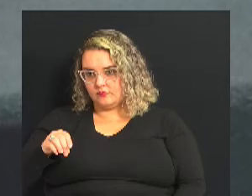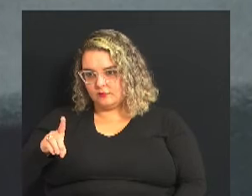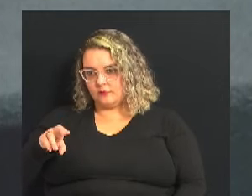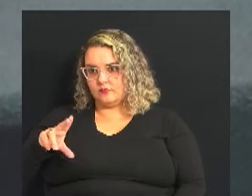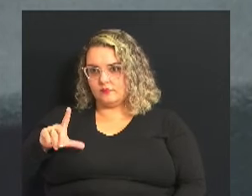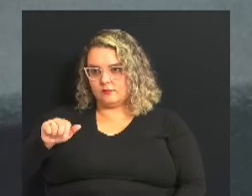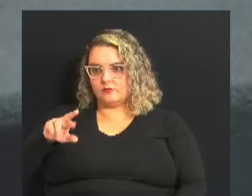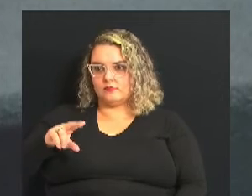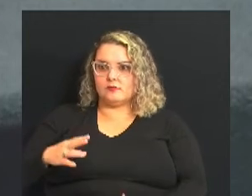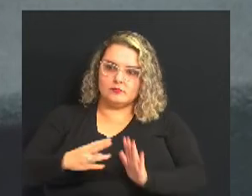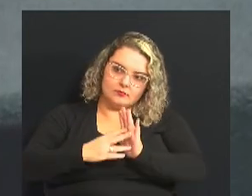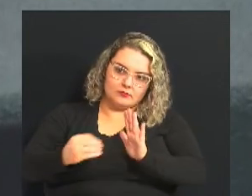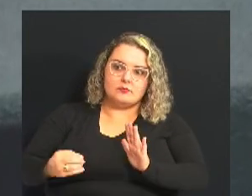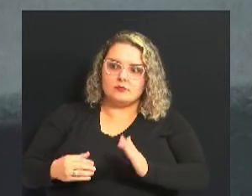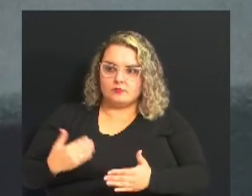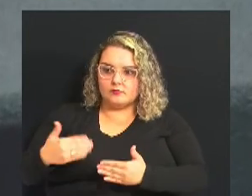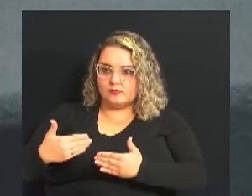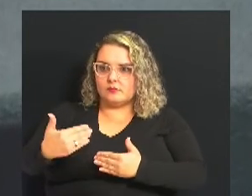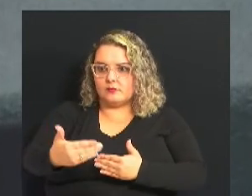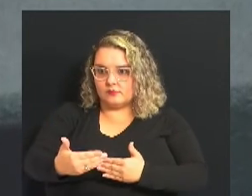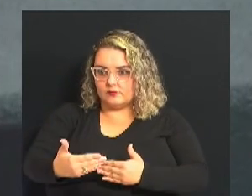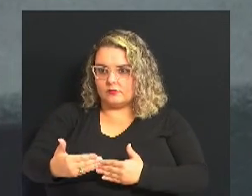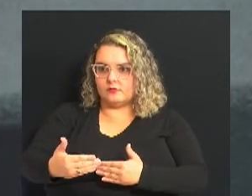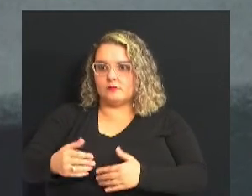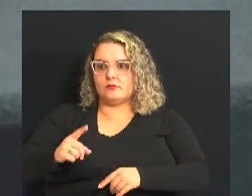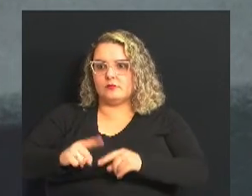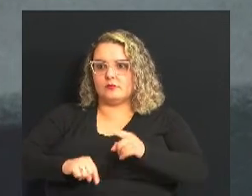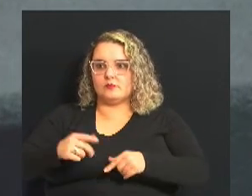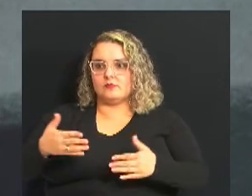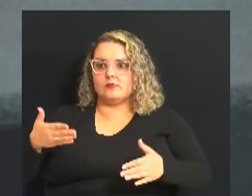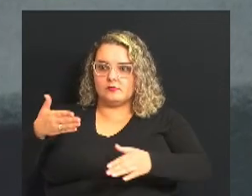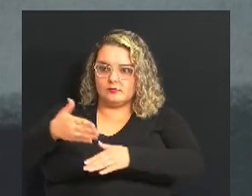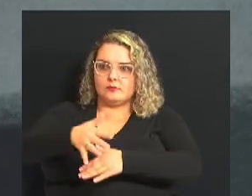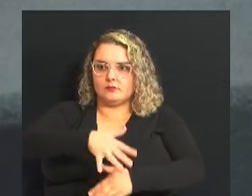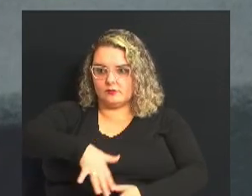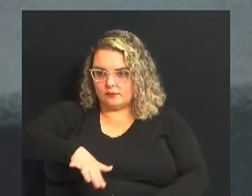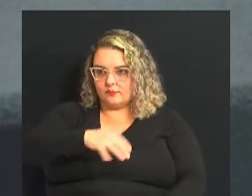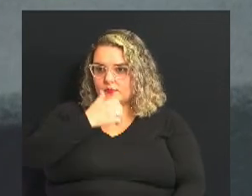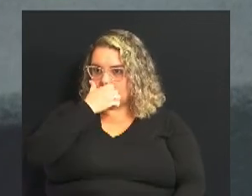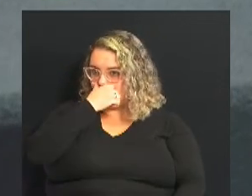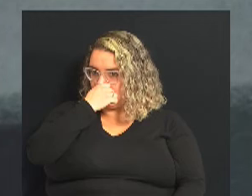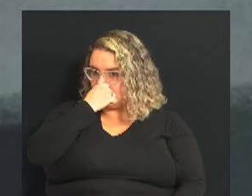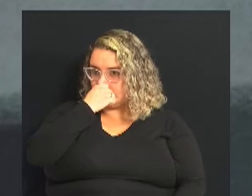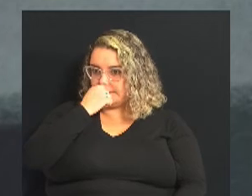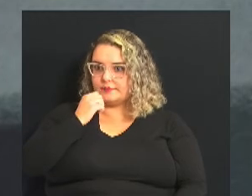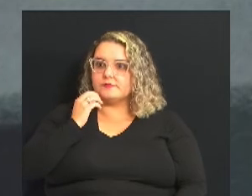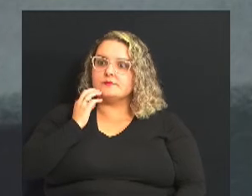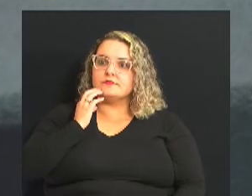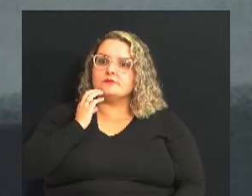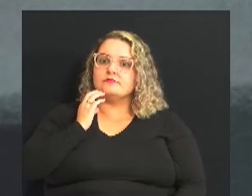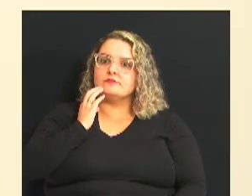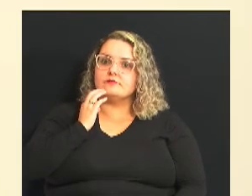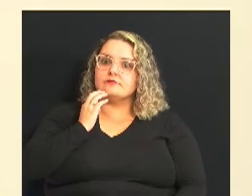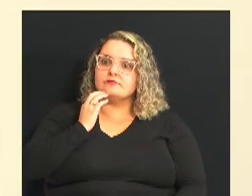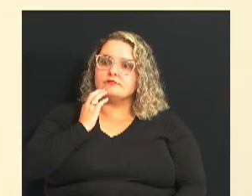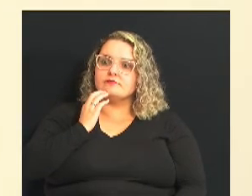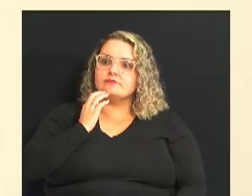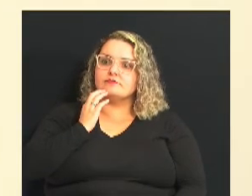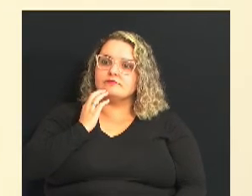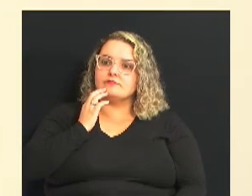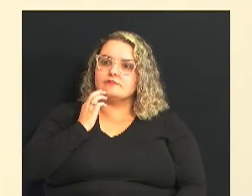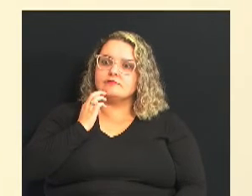agora a gente está partindo já para o produto entrar no mercado. Silvia vai falar? Não, hein? Não?